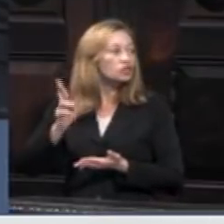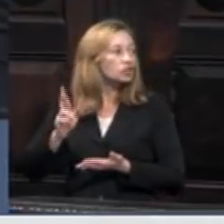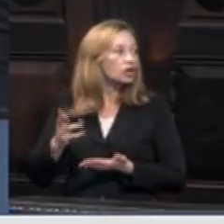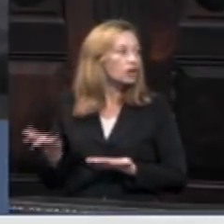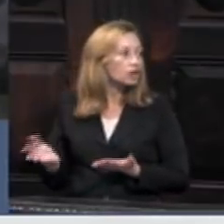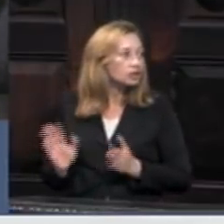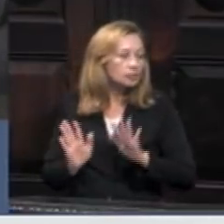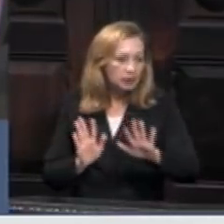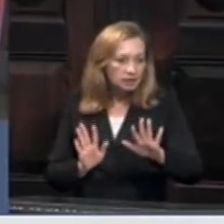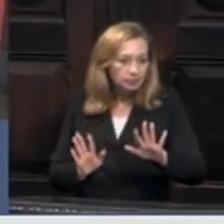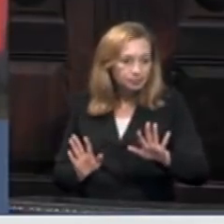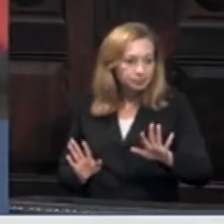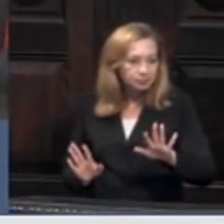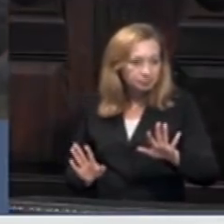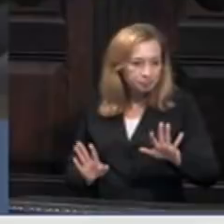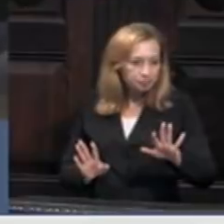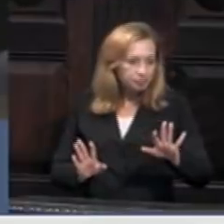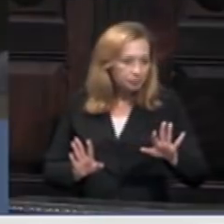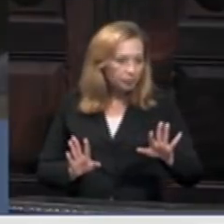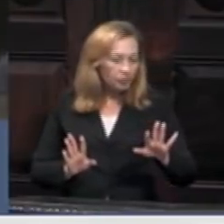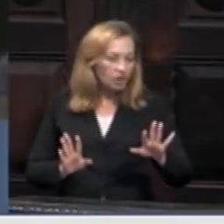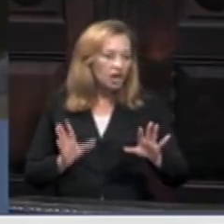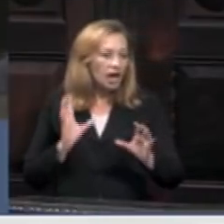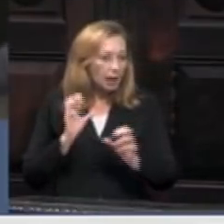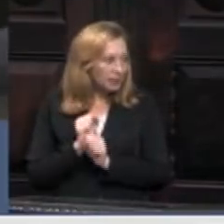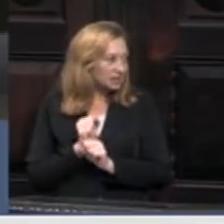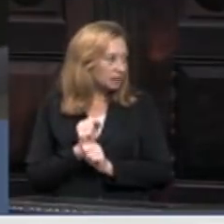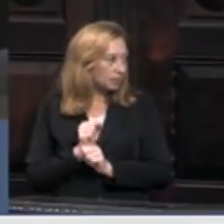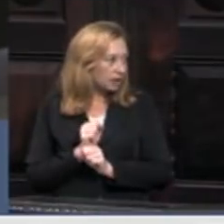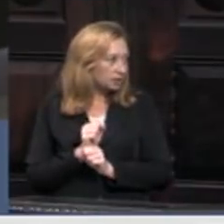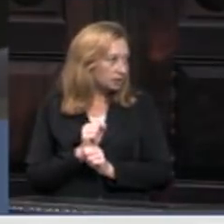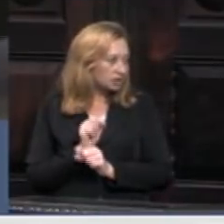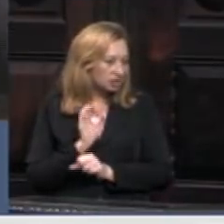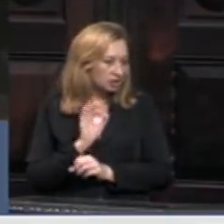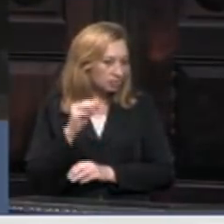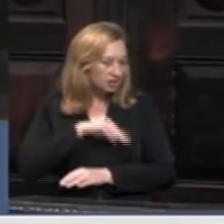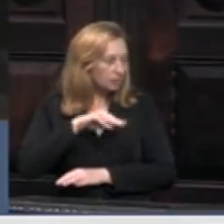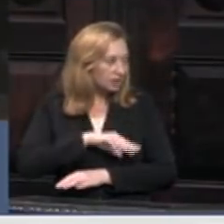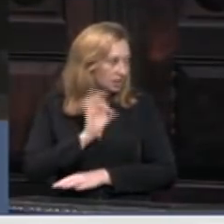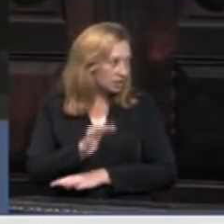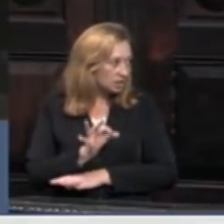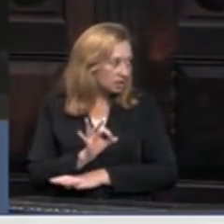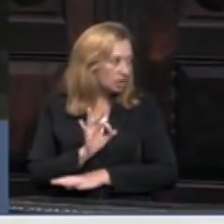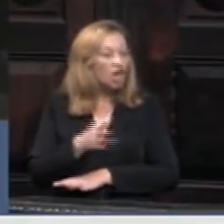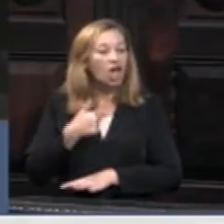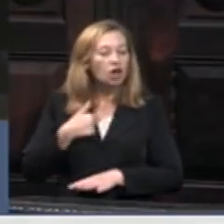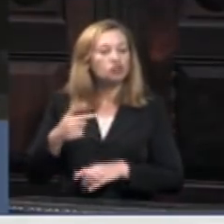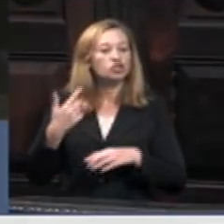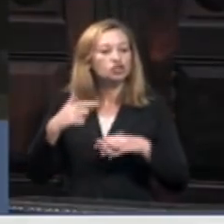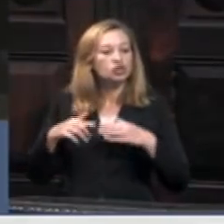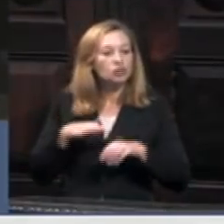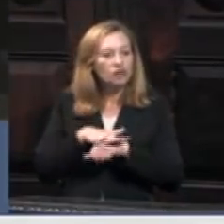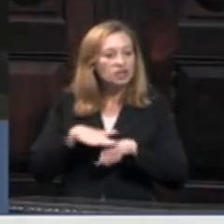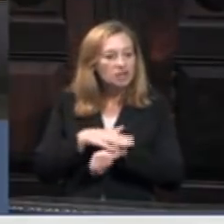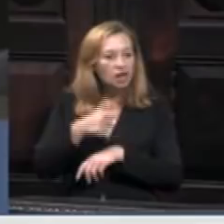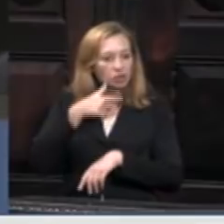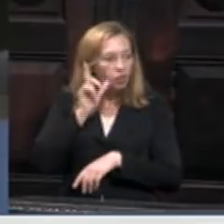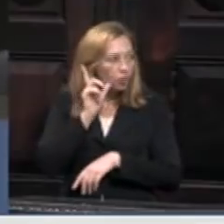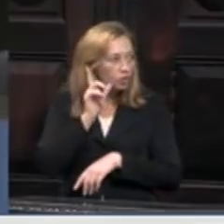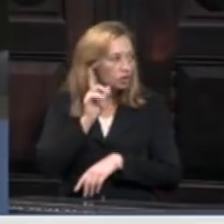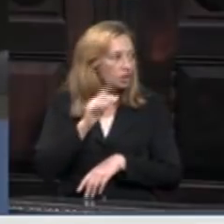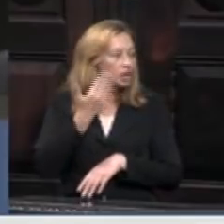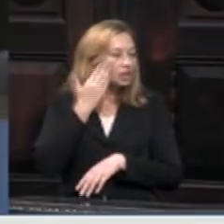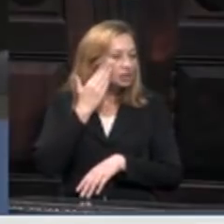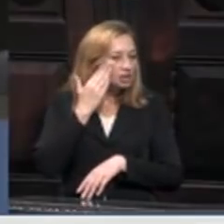Sem prejuízo da matemática exata? A matemática é exata. Porque eu tinha conversado antes com o deputado Paulo Ramos, ele entendeu, não tinha problema nenhum